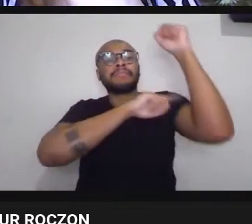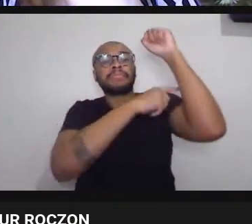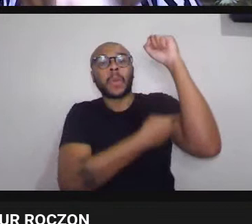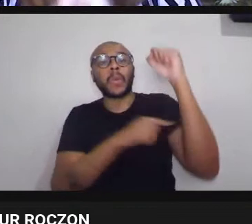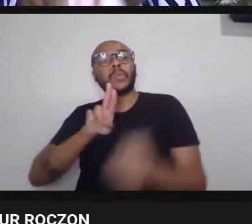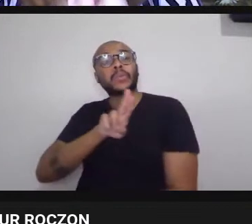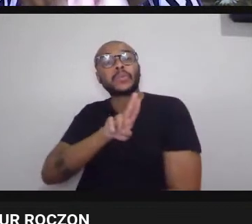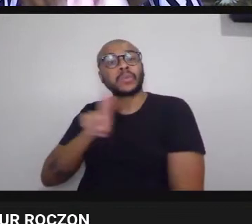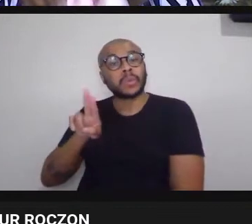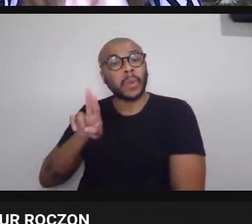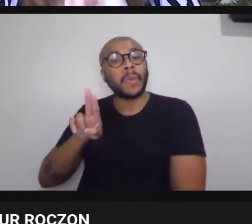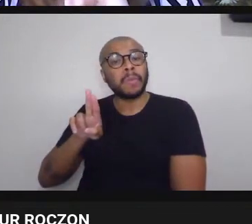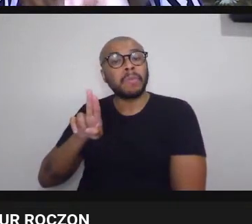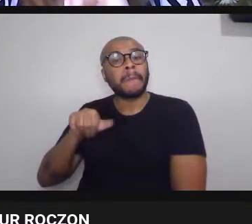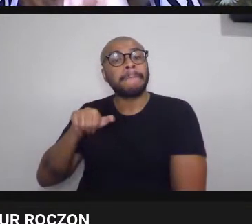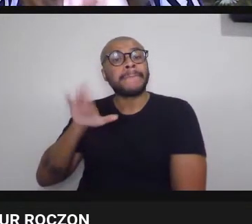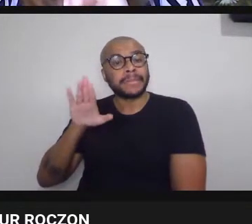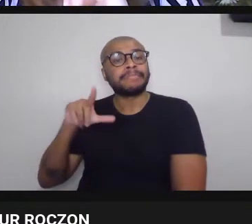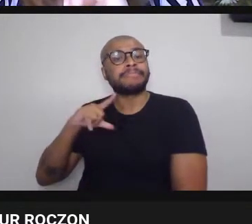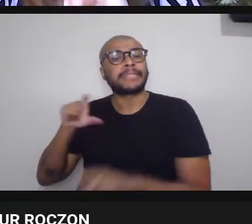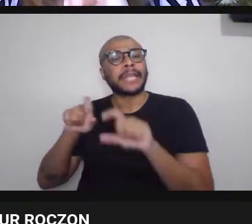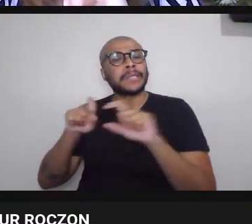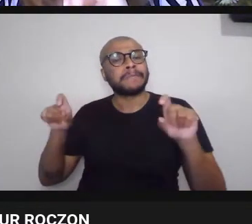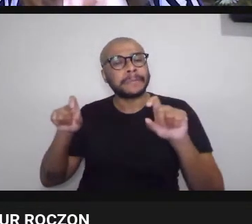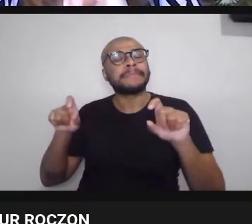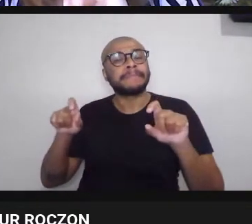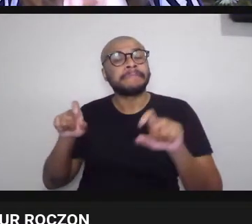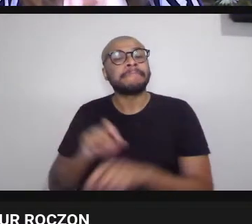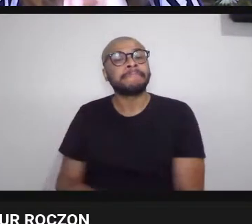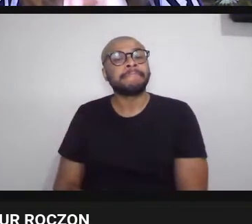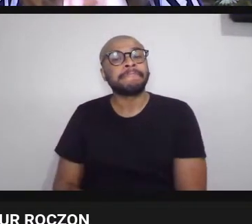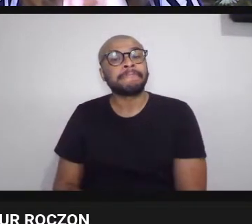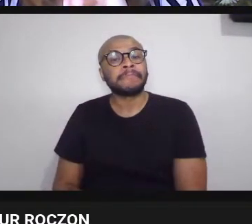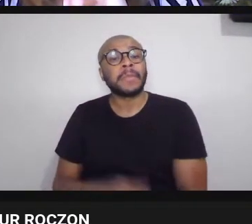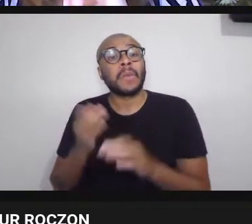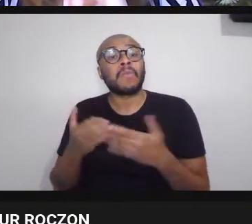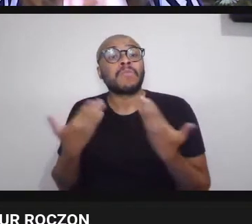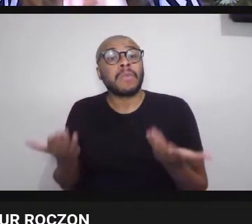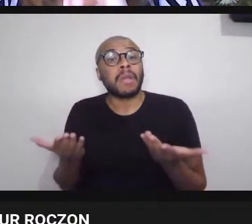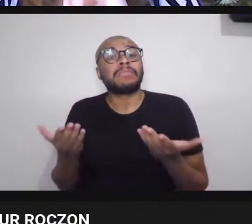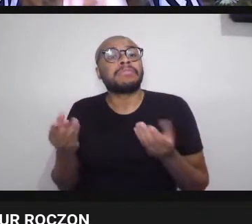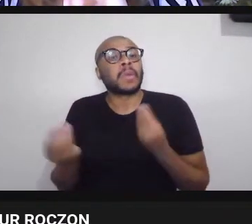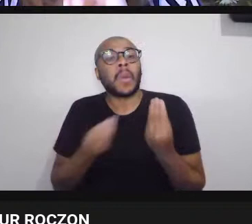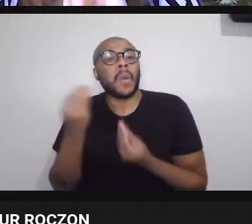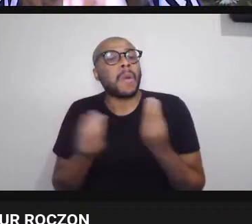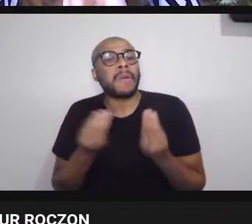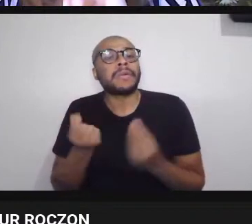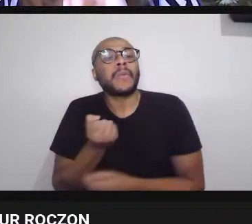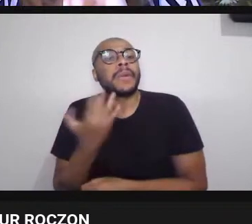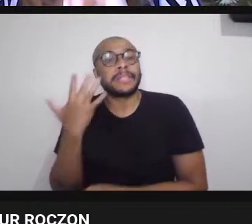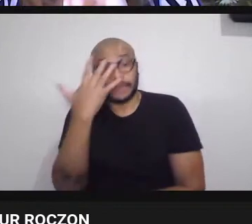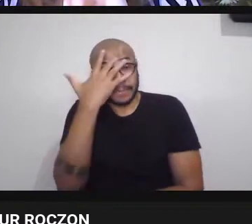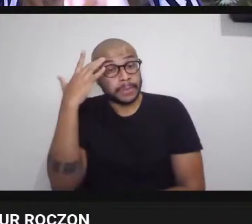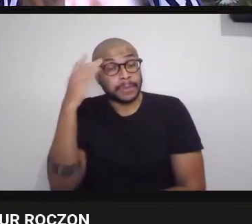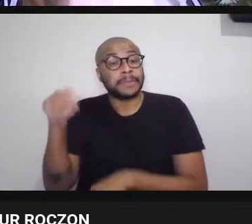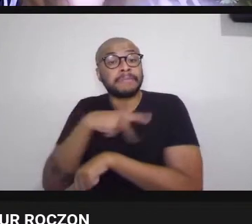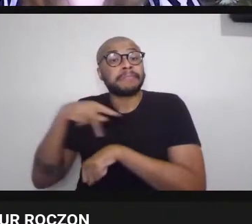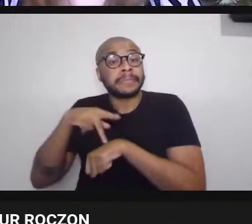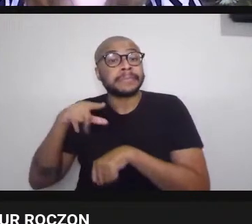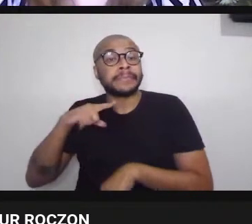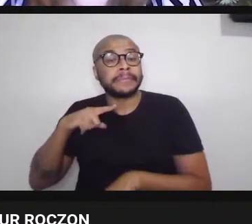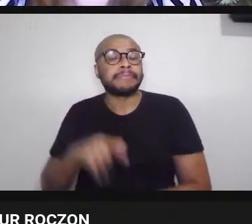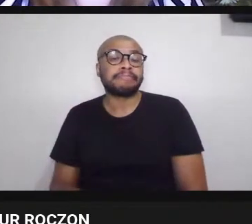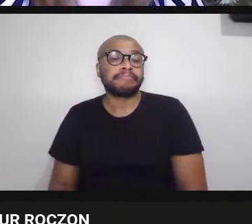em que região da Polônia esse sobrenome está mais presente, qual é a distribuição dele no país, né? Então,